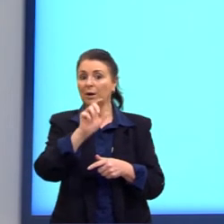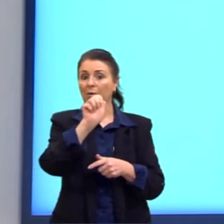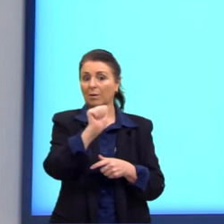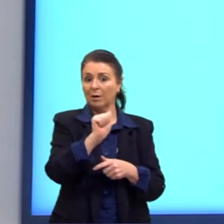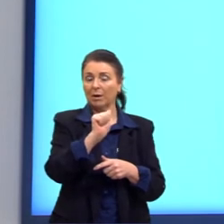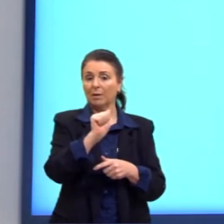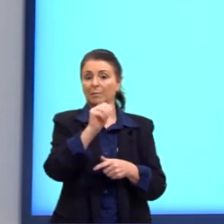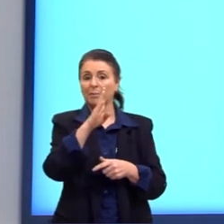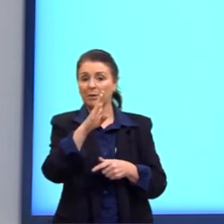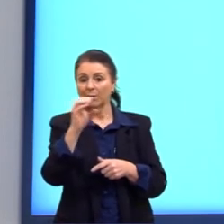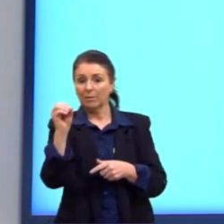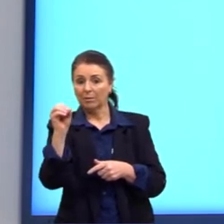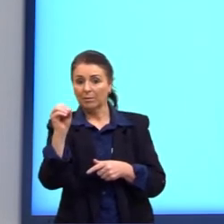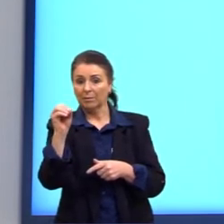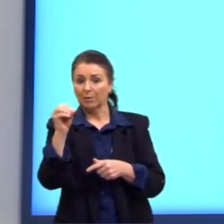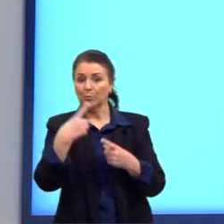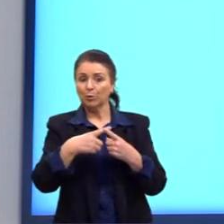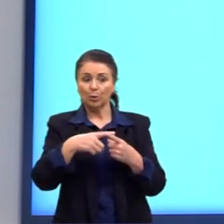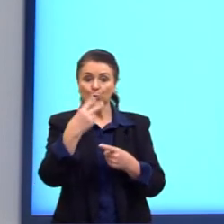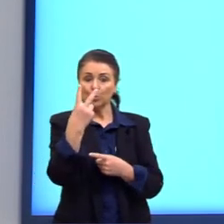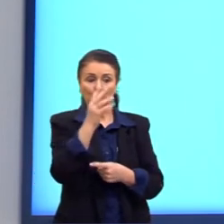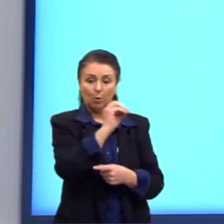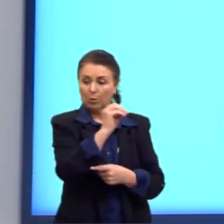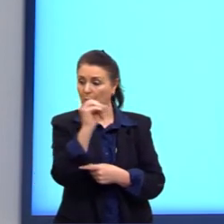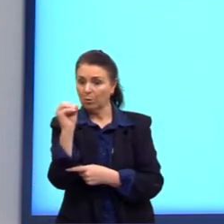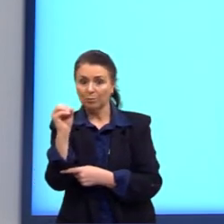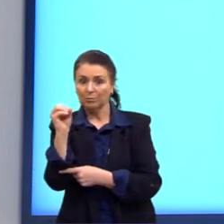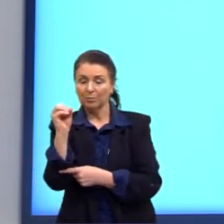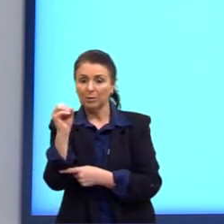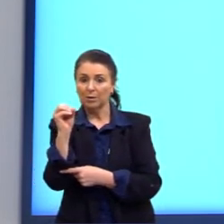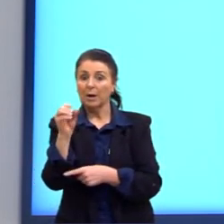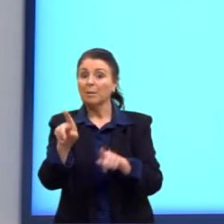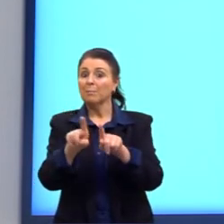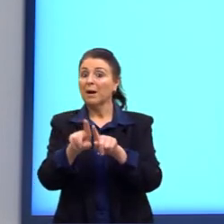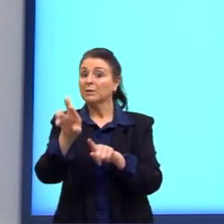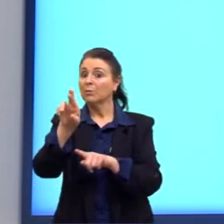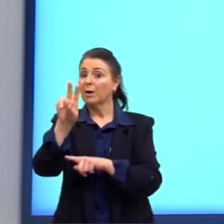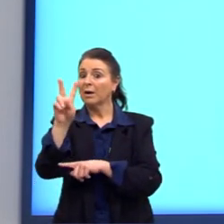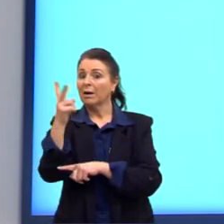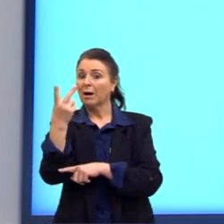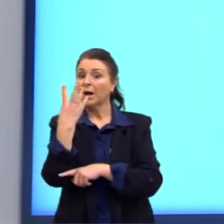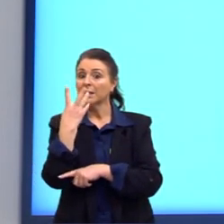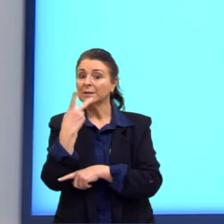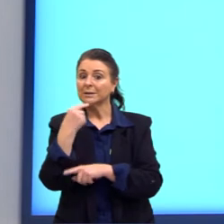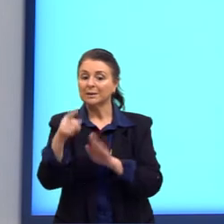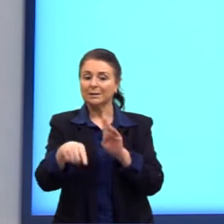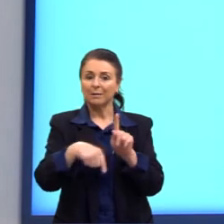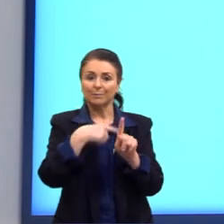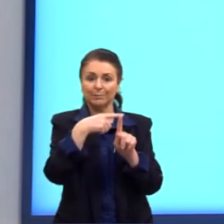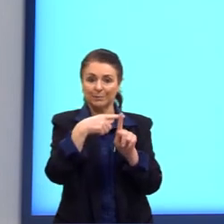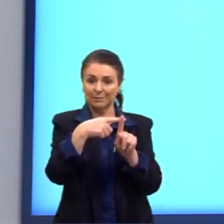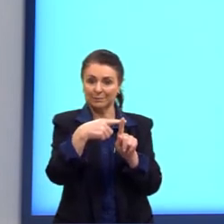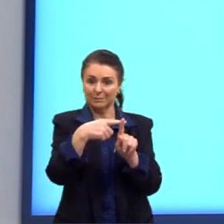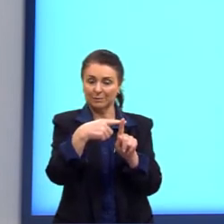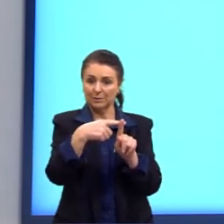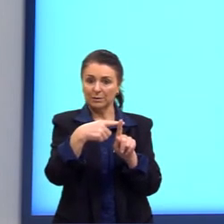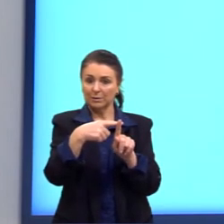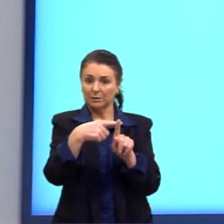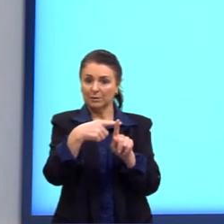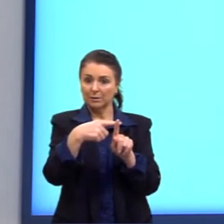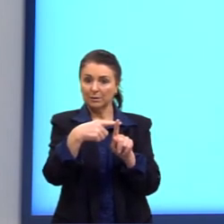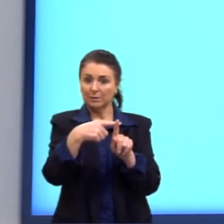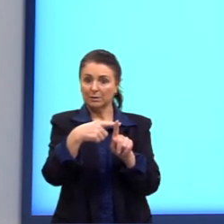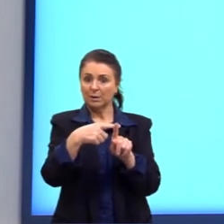os dois são o só que o fator RH da Criança é positiva e do